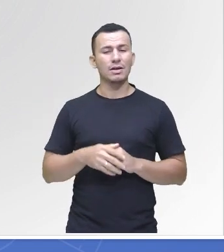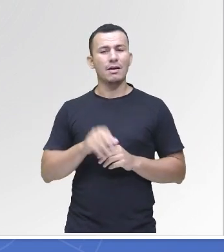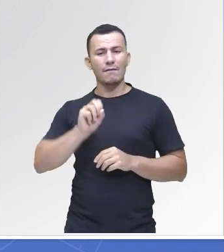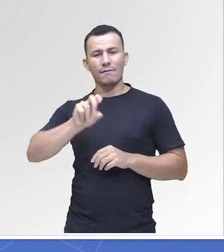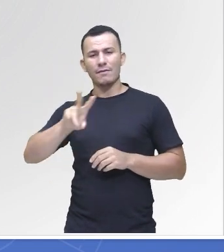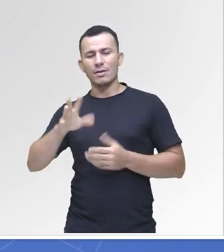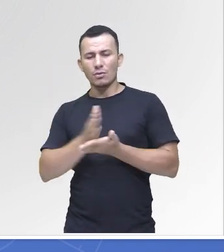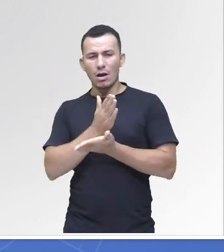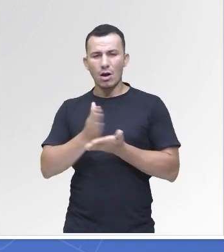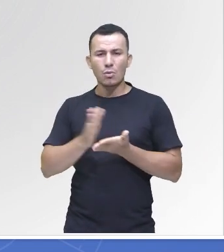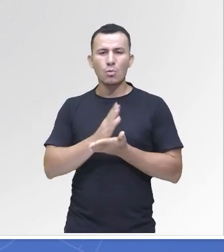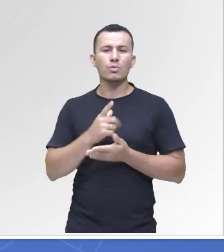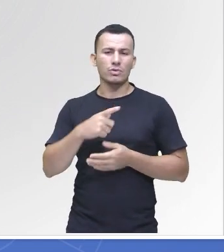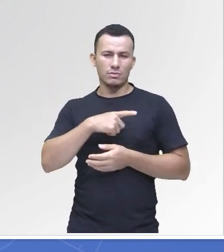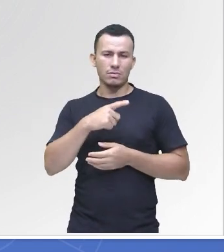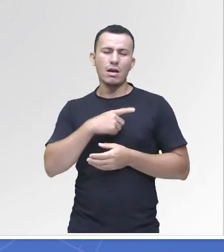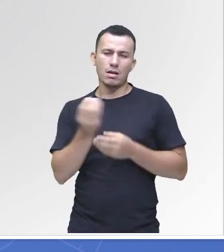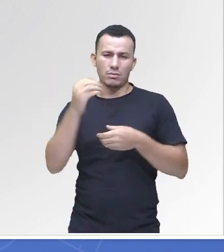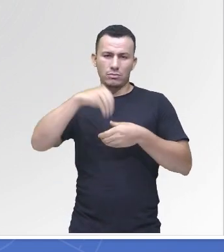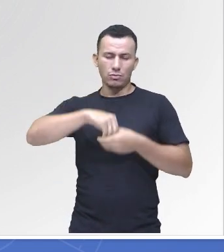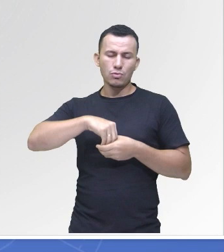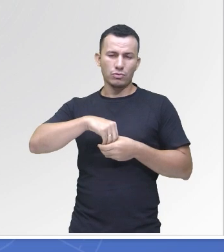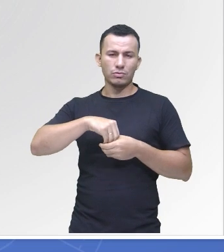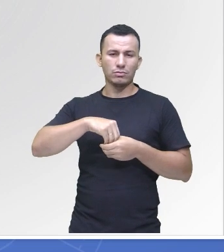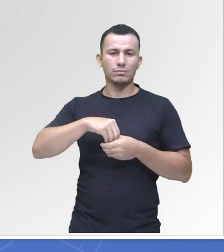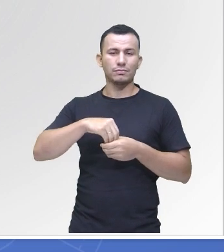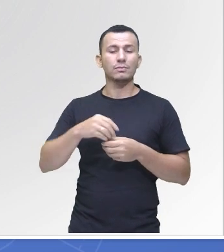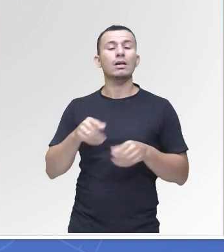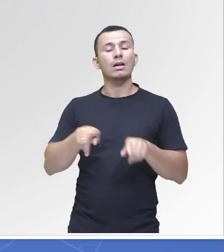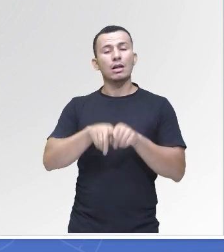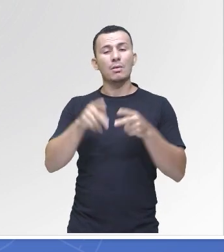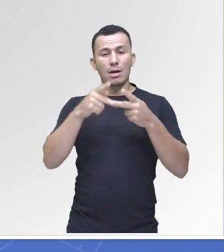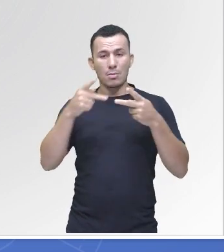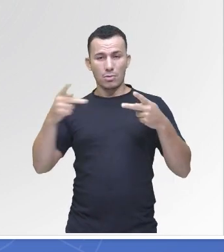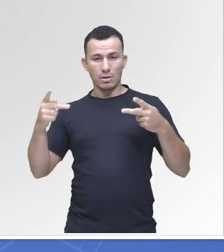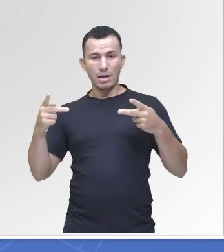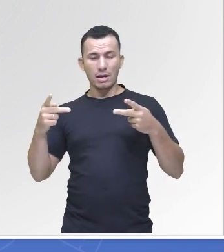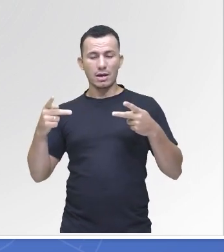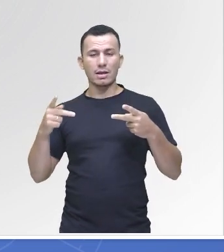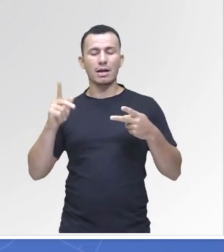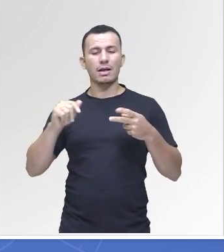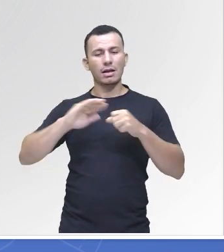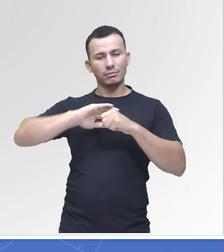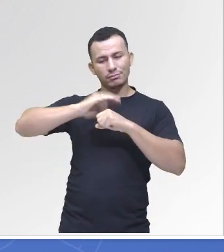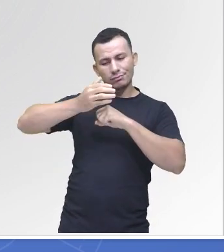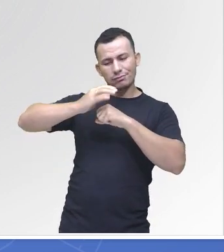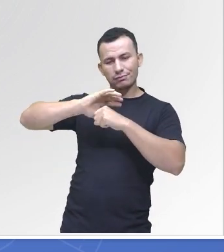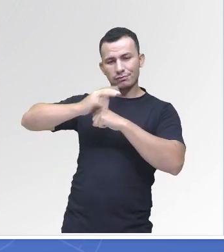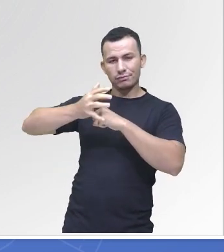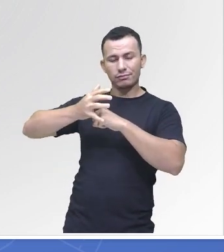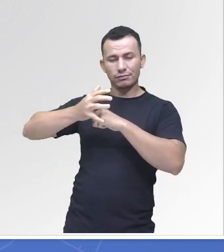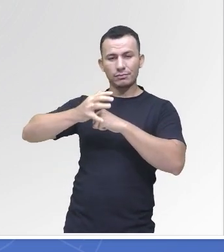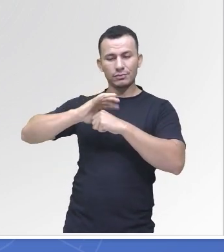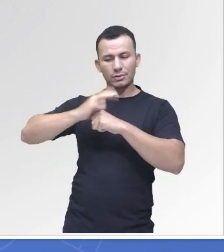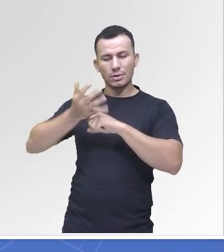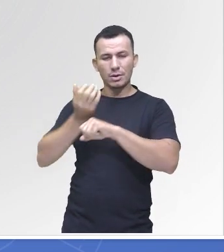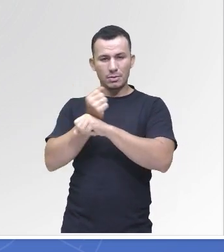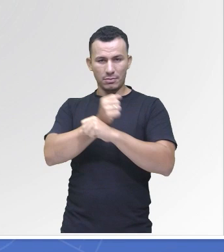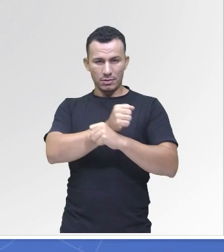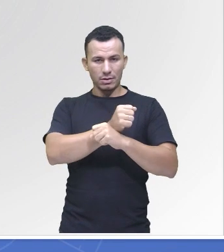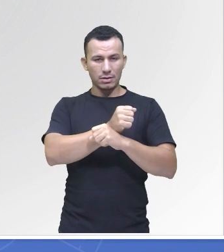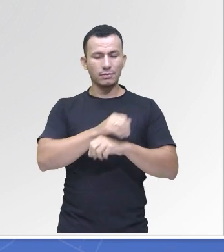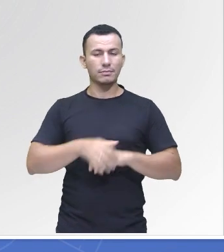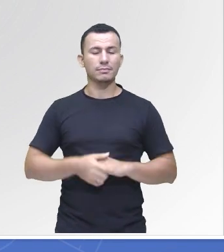ele pode apresentar as duas moléculas, e as proteínas que formam ali aquele capsídeo, né, que envolve esse